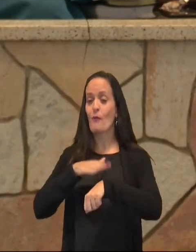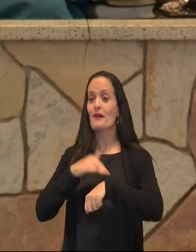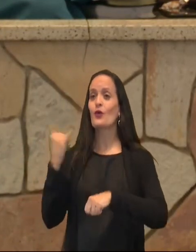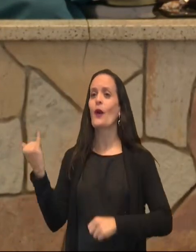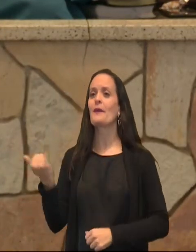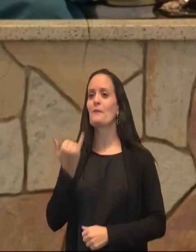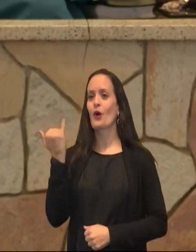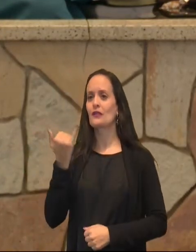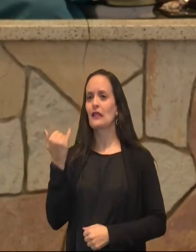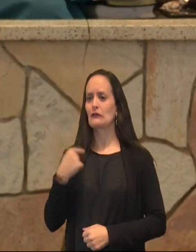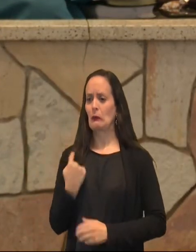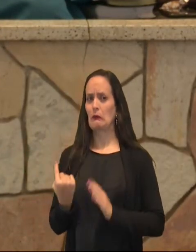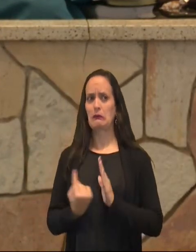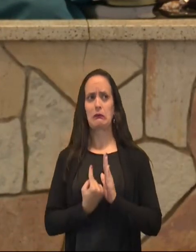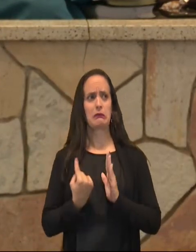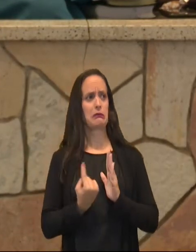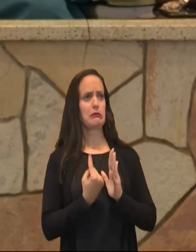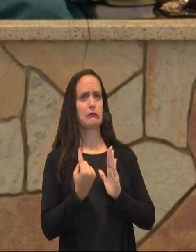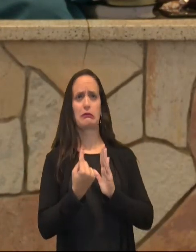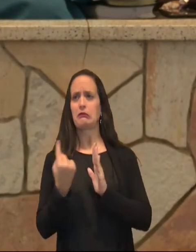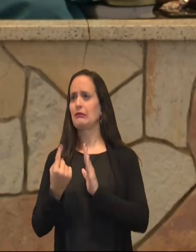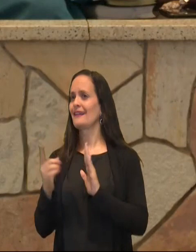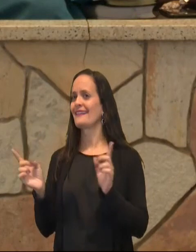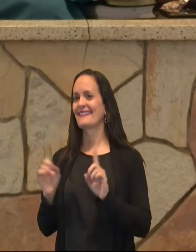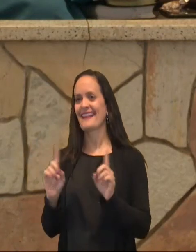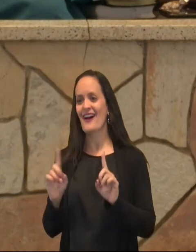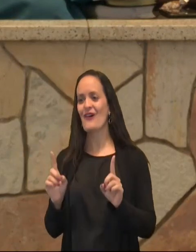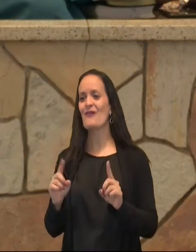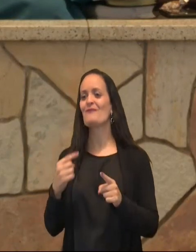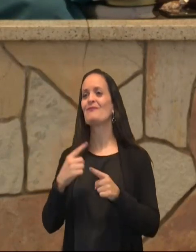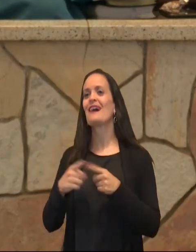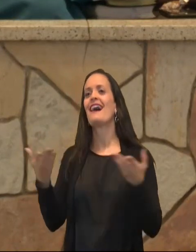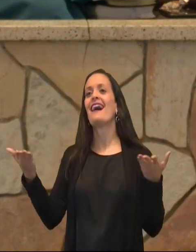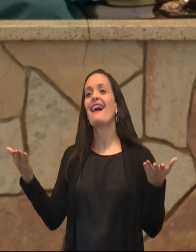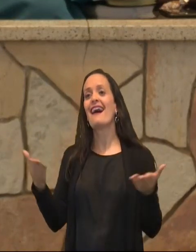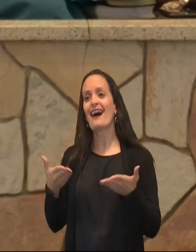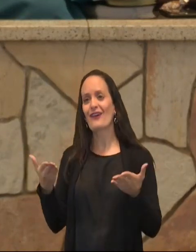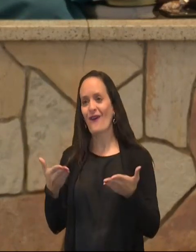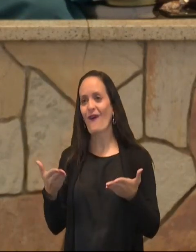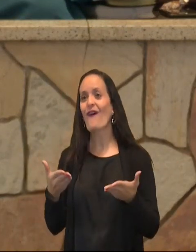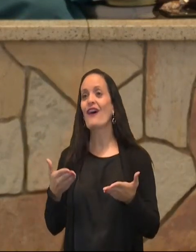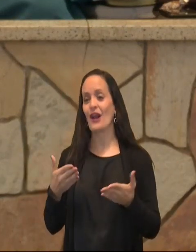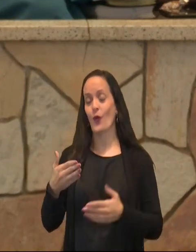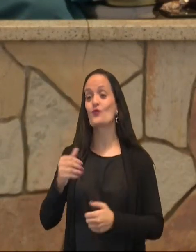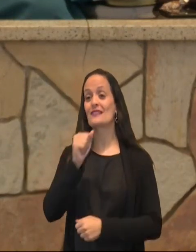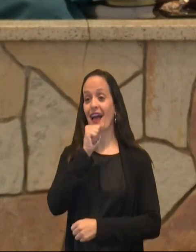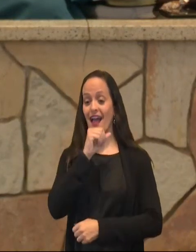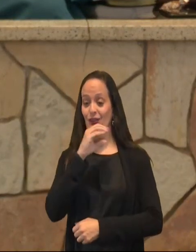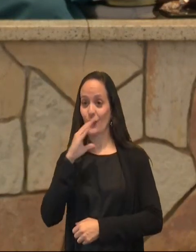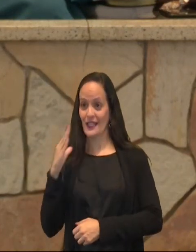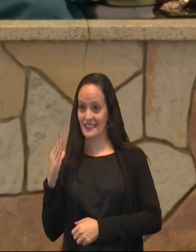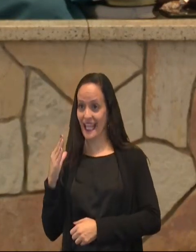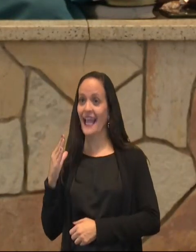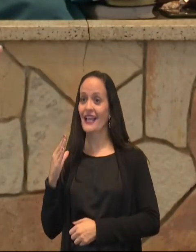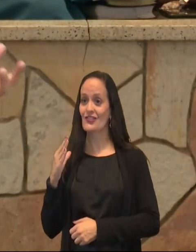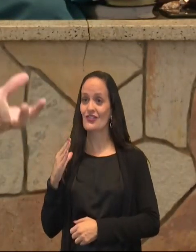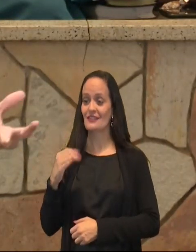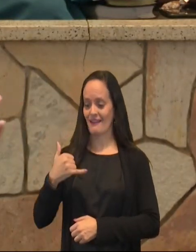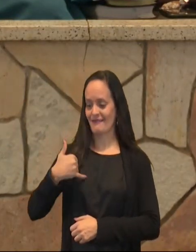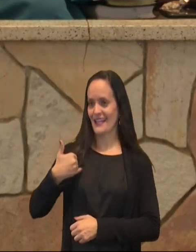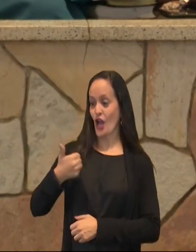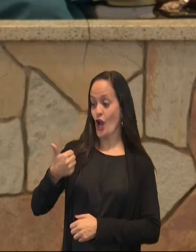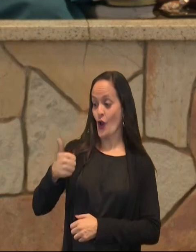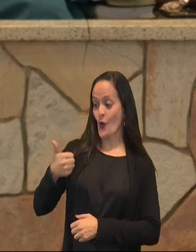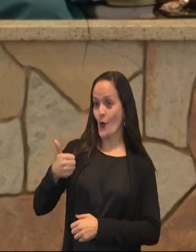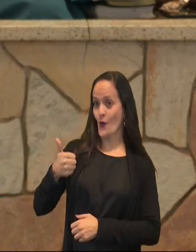perdidos, isolados, porque nós já fazemos ali uma conexão, já recebendo esses agora que são passando de pré-adolescentes